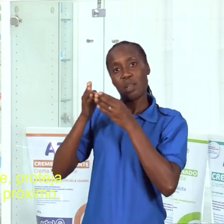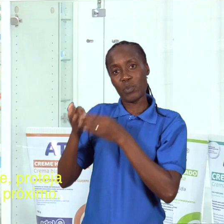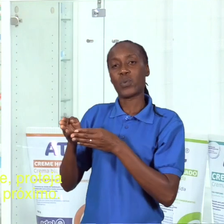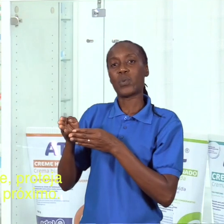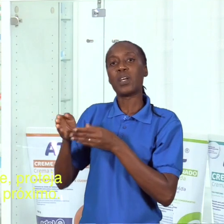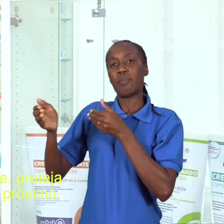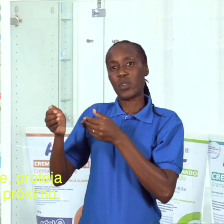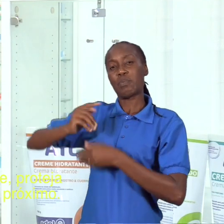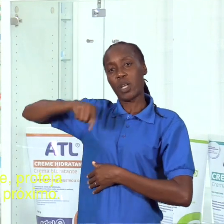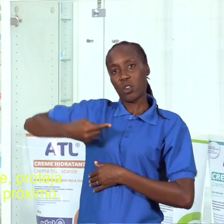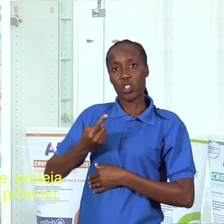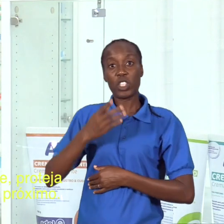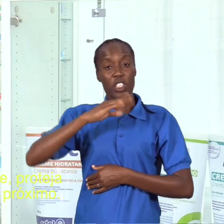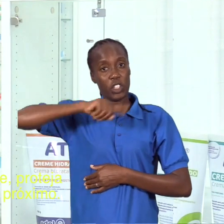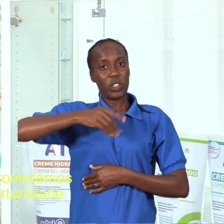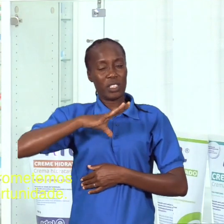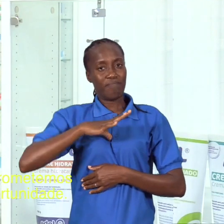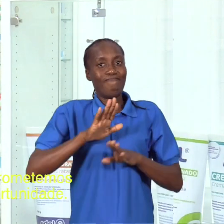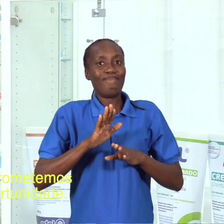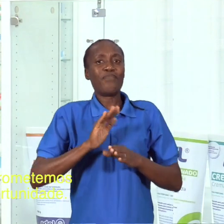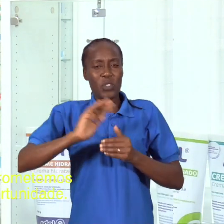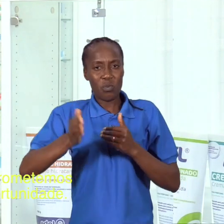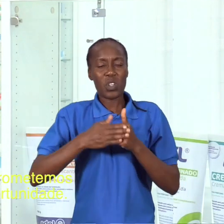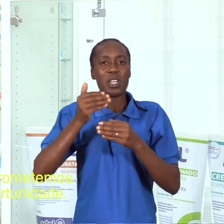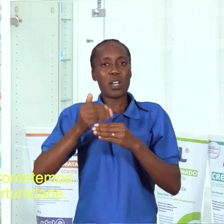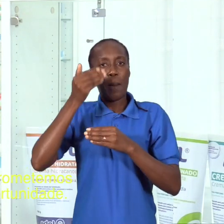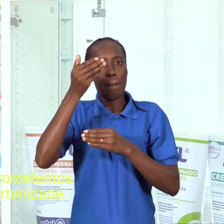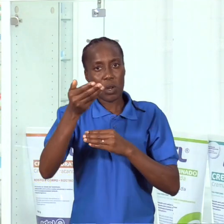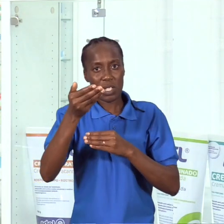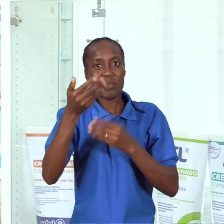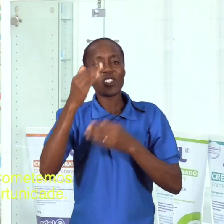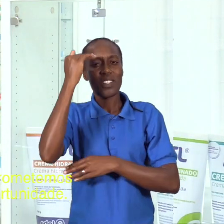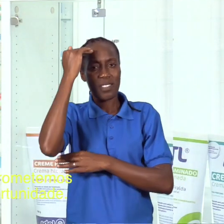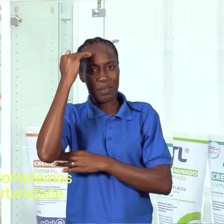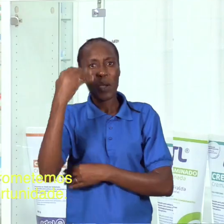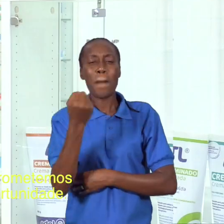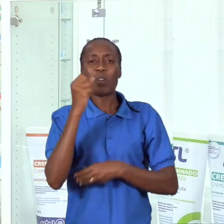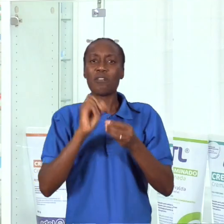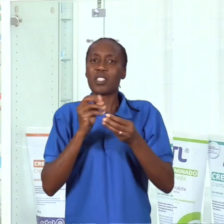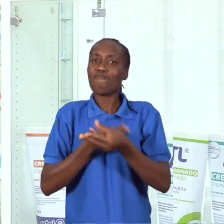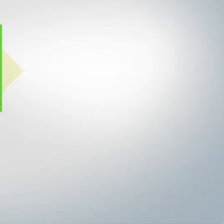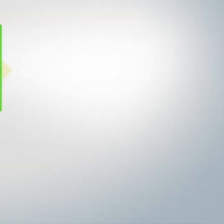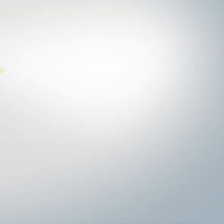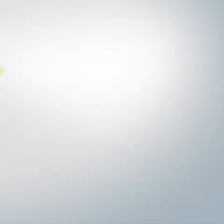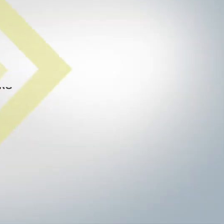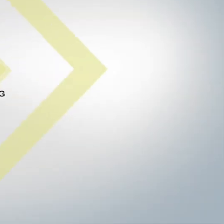também a saúde do seu próximo. Nós ficamos por aqui e prometemos voltar numa próxima oportunidade.